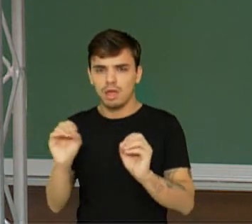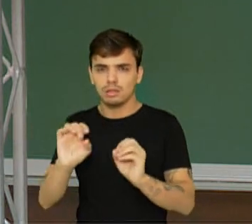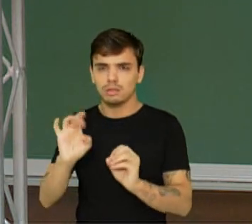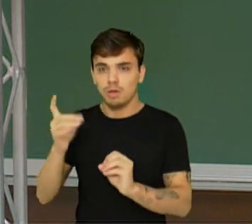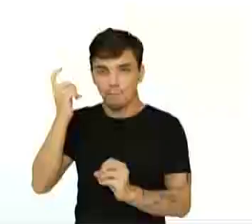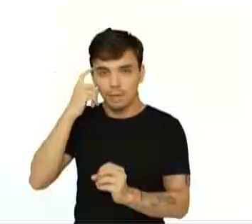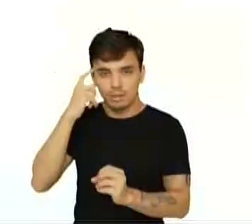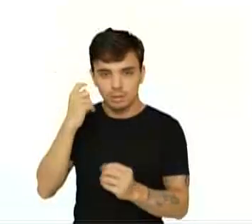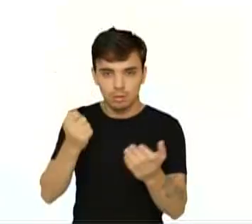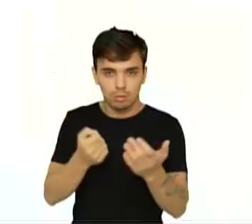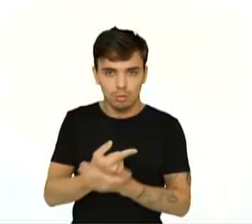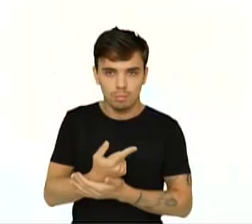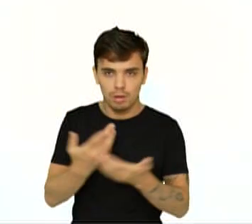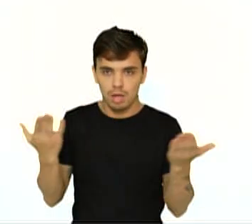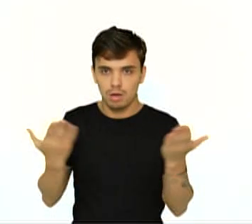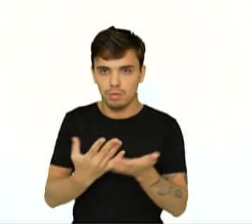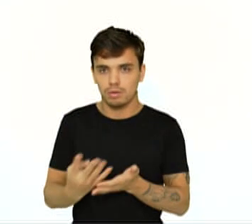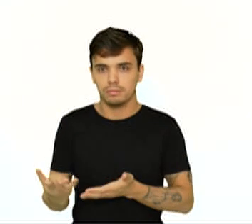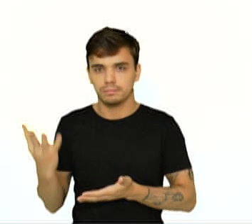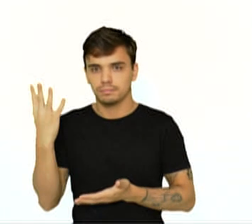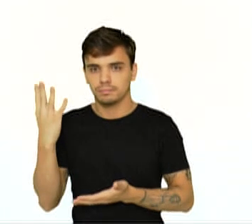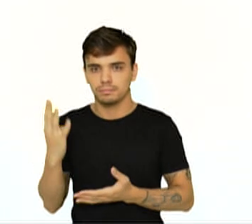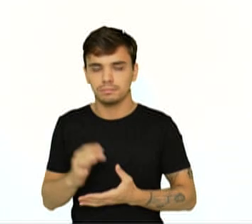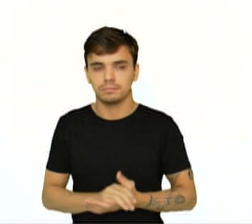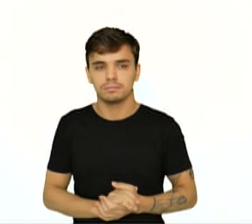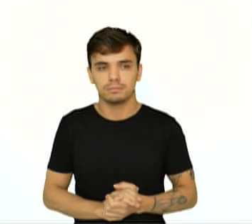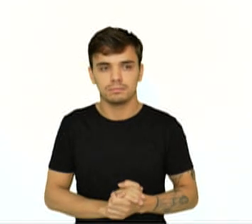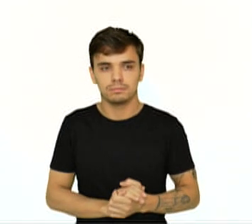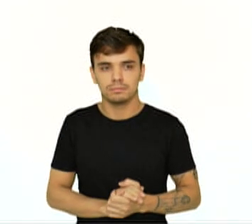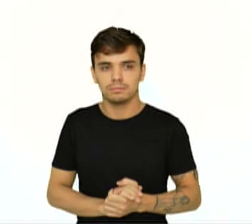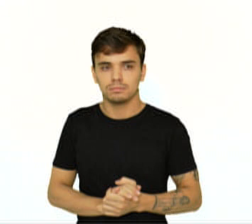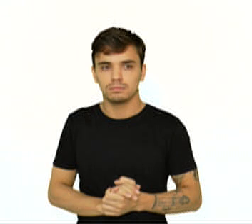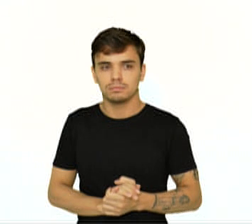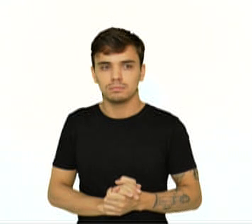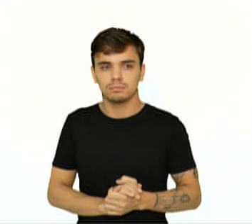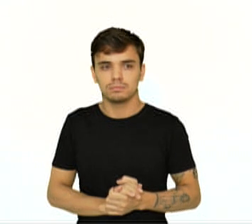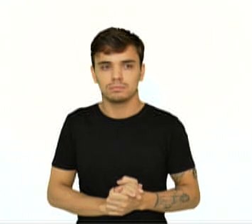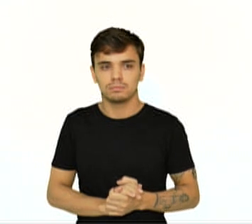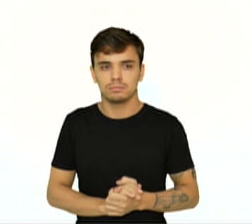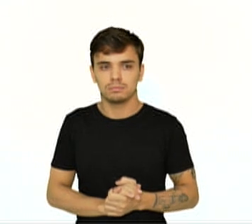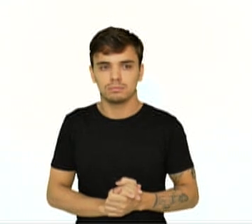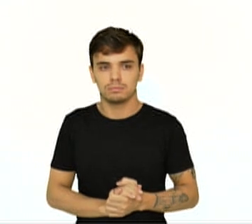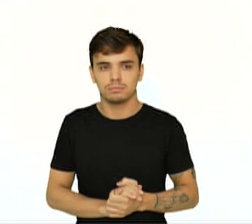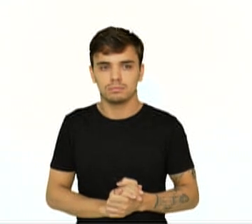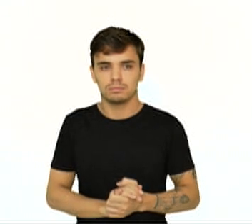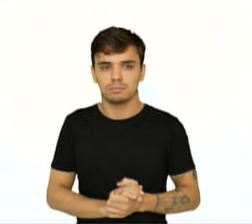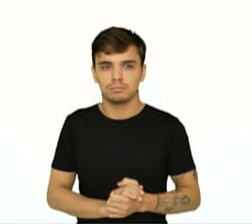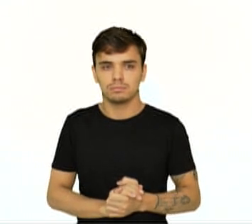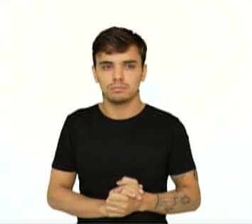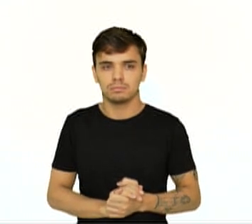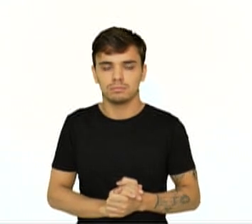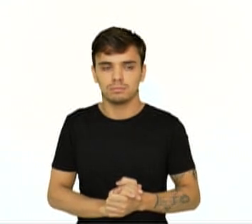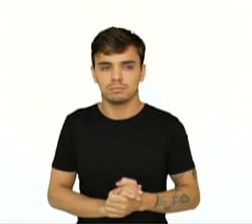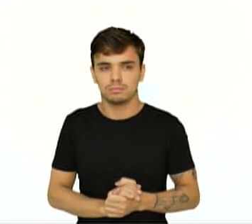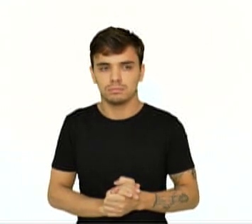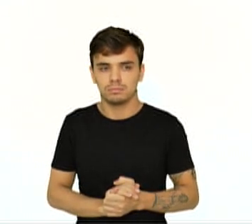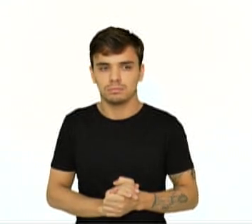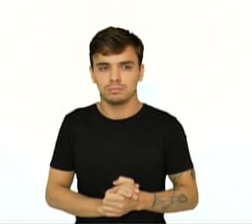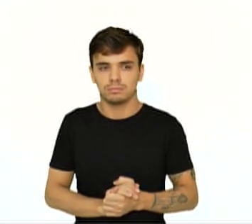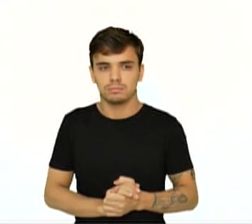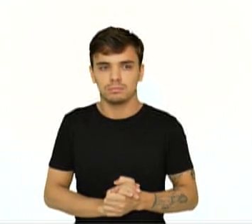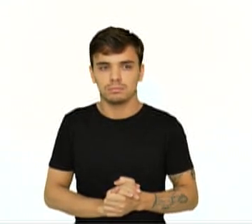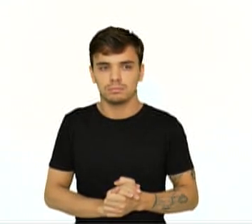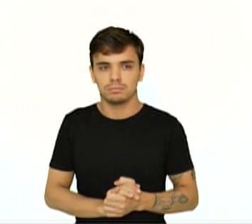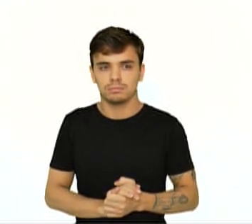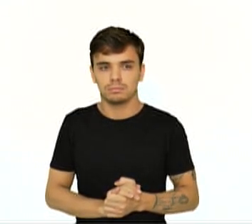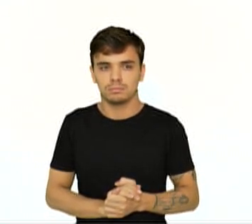la 4, es viernes por la noche, tienes planes para ir al cine e luego a cenar